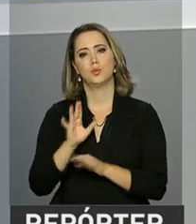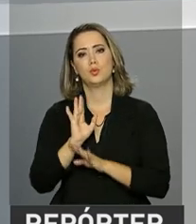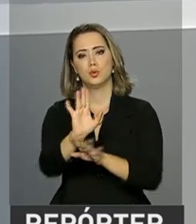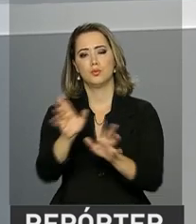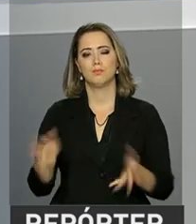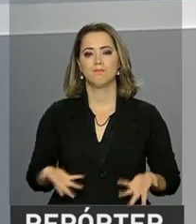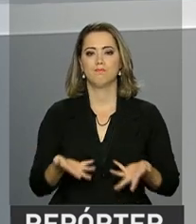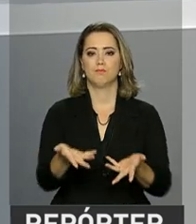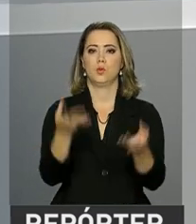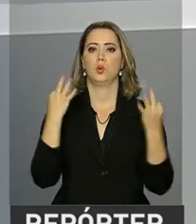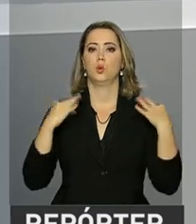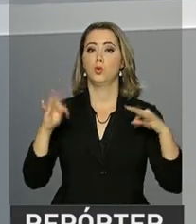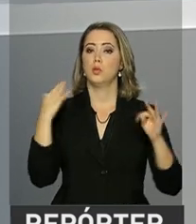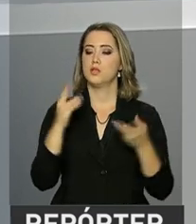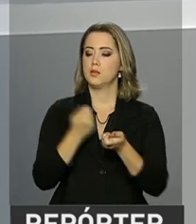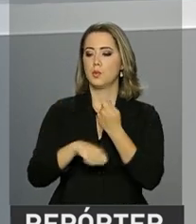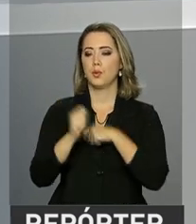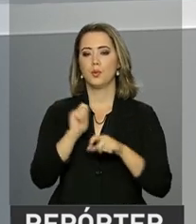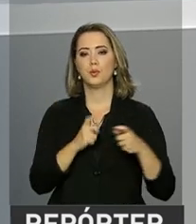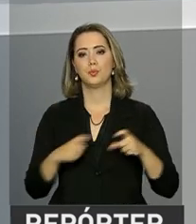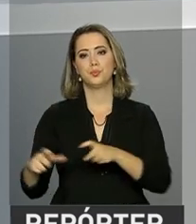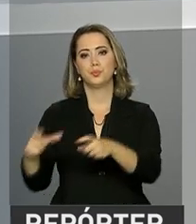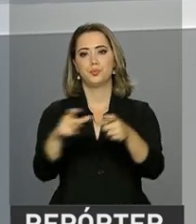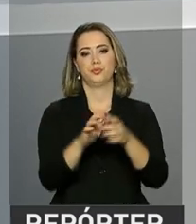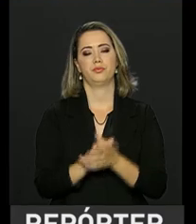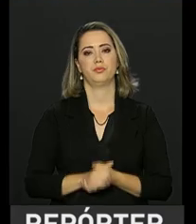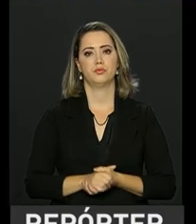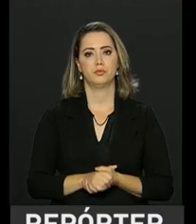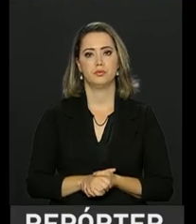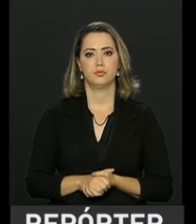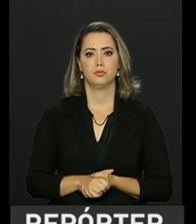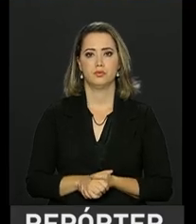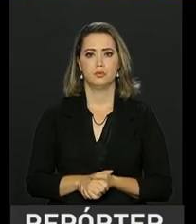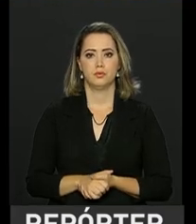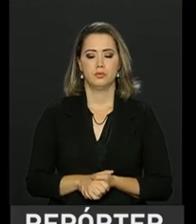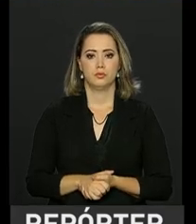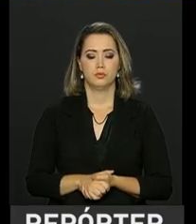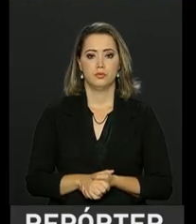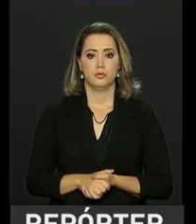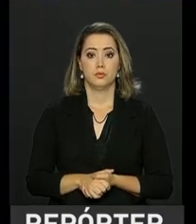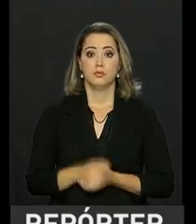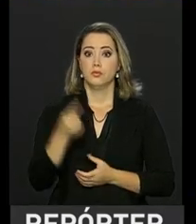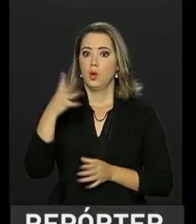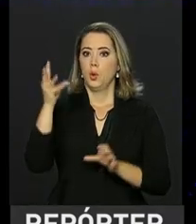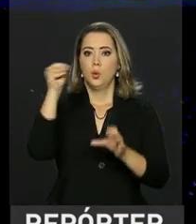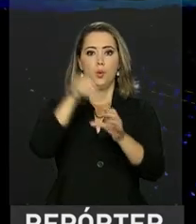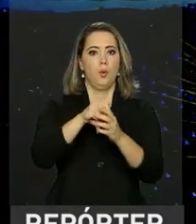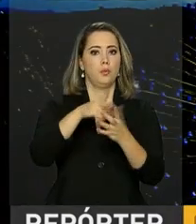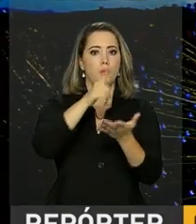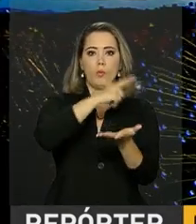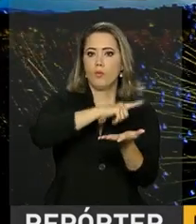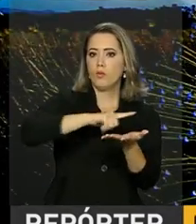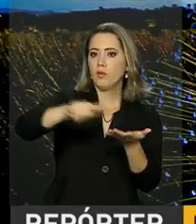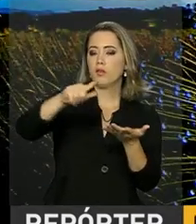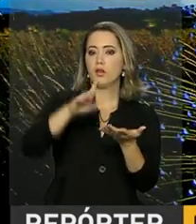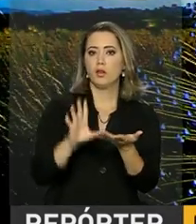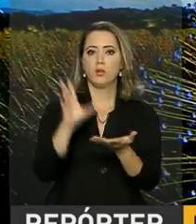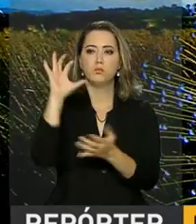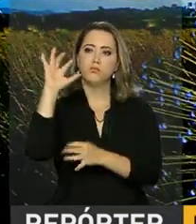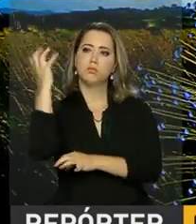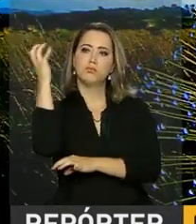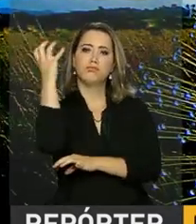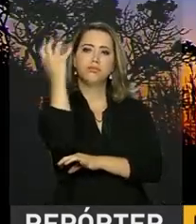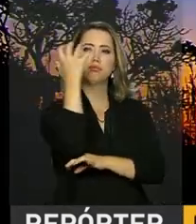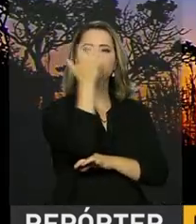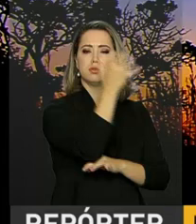impulsionar o turismo e a economia na região no meio do planalto central o Parque Nacional da Chapada